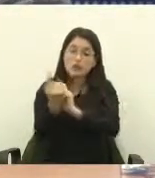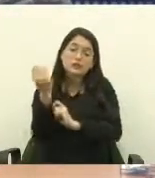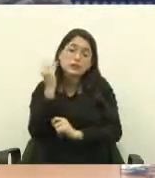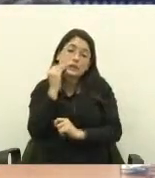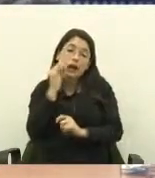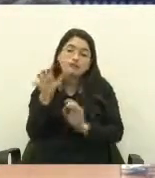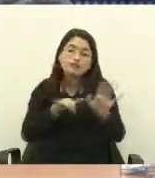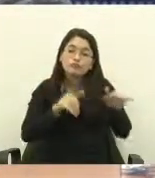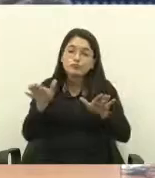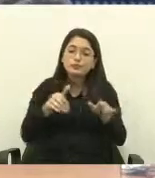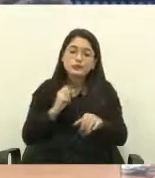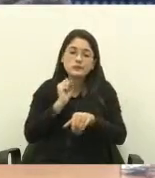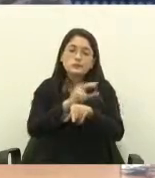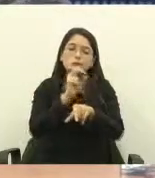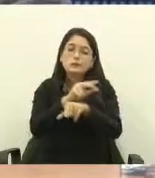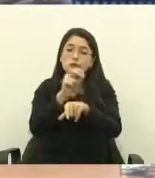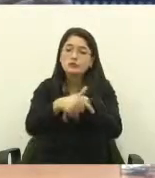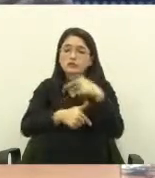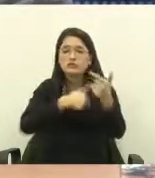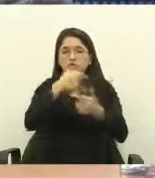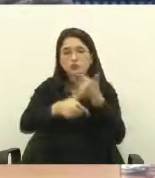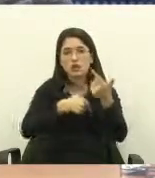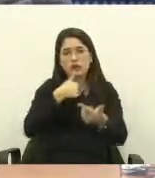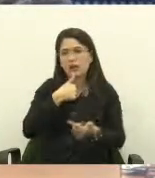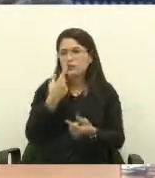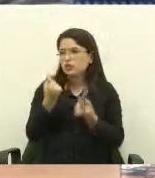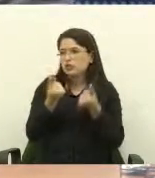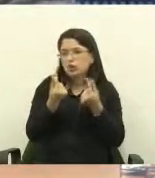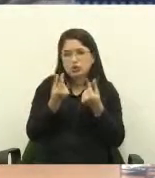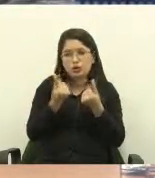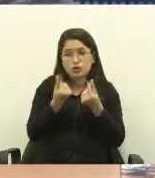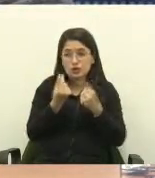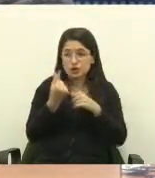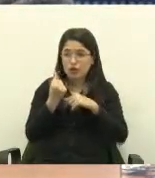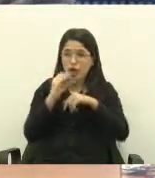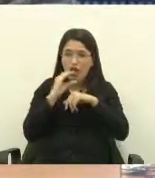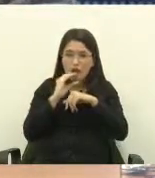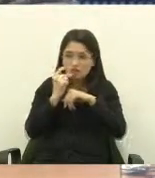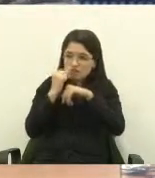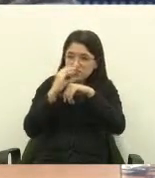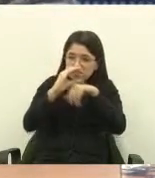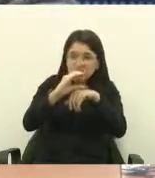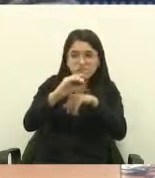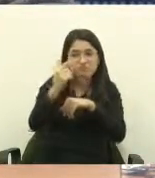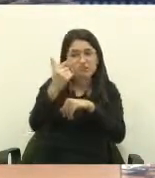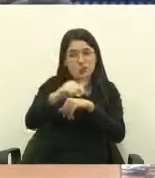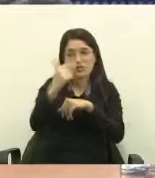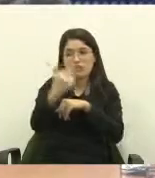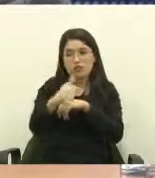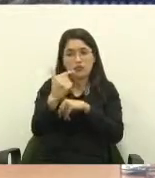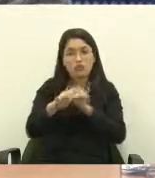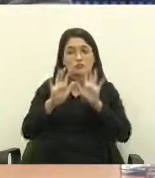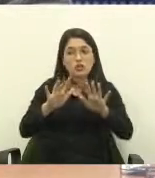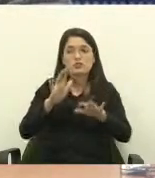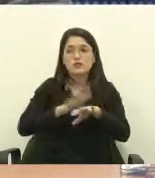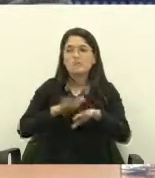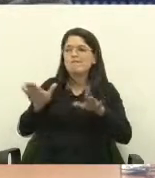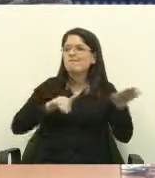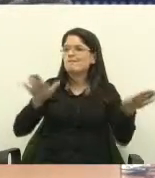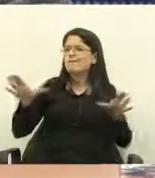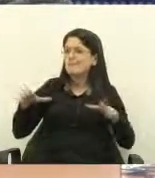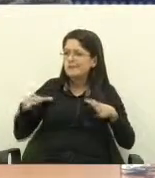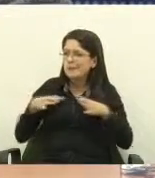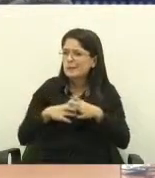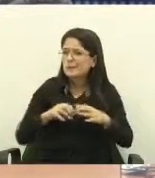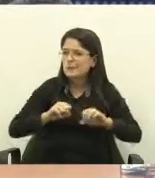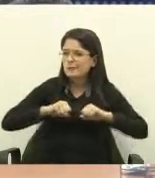uma atividade também realizada sem orçamento. Foi uma força-tarefa estratégica para que a gente conseguisse consolidar